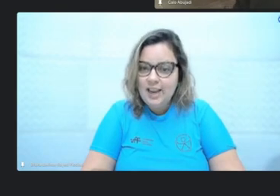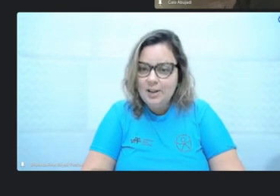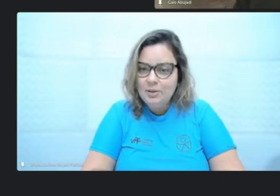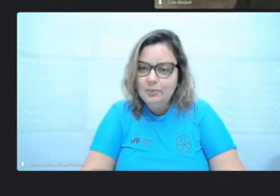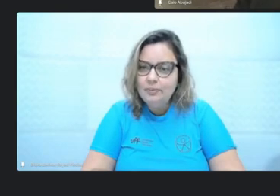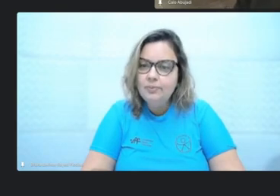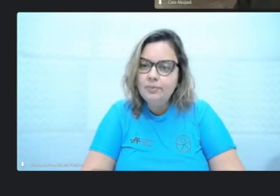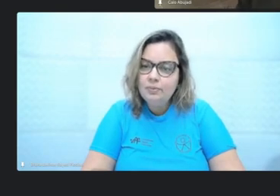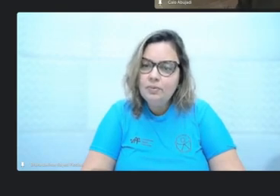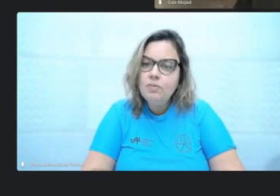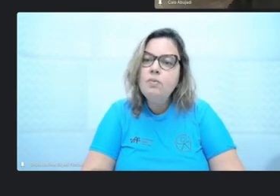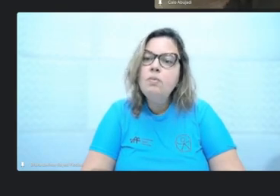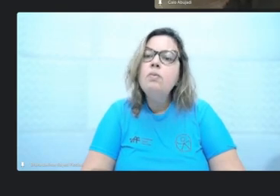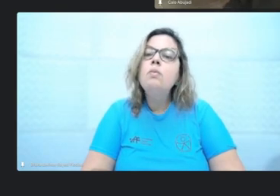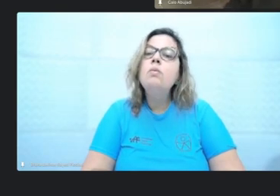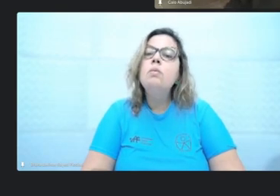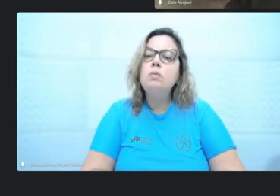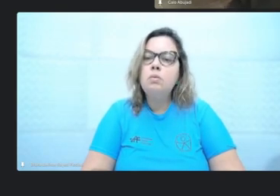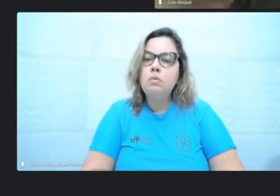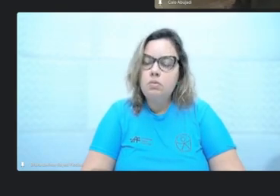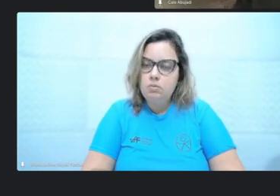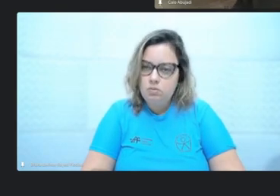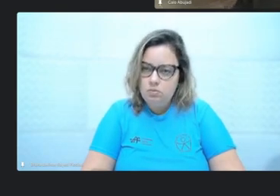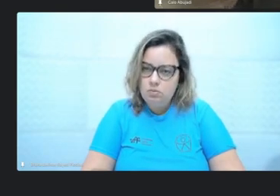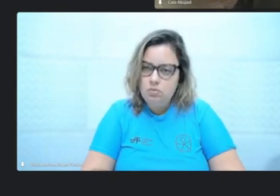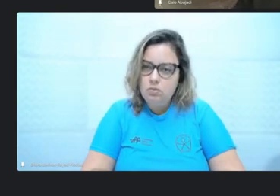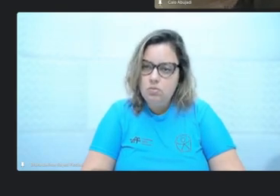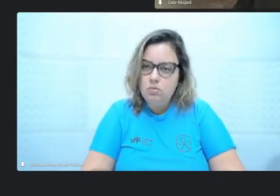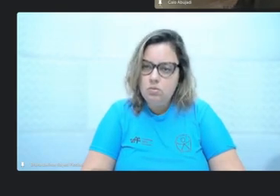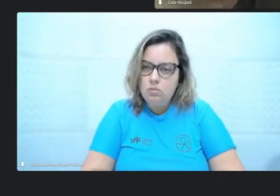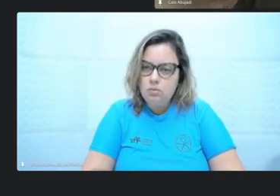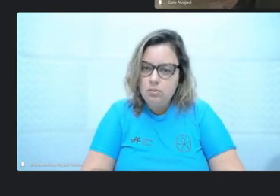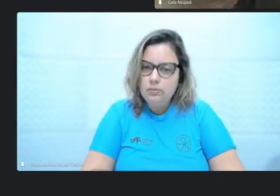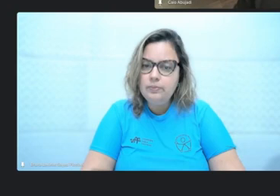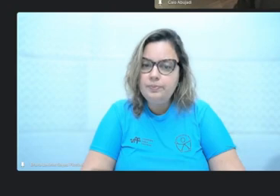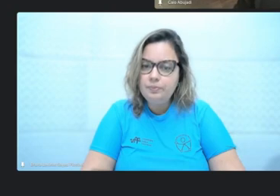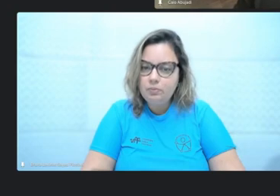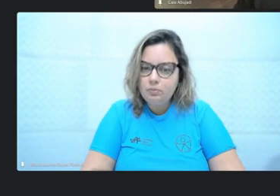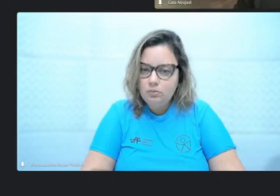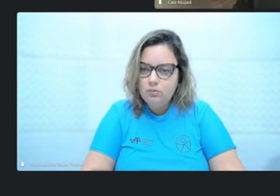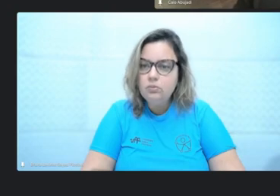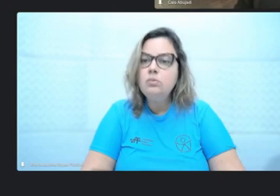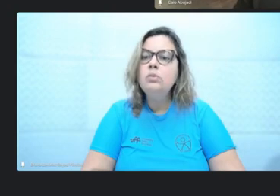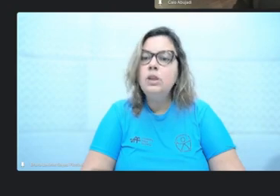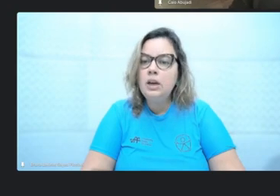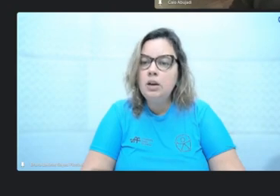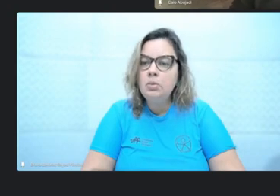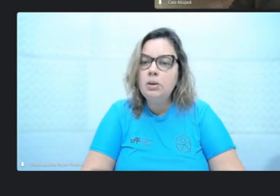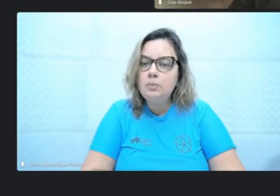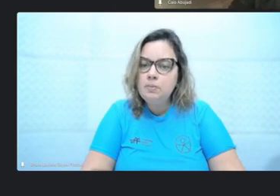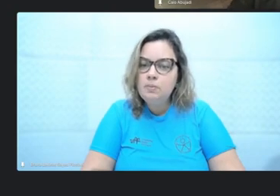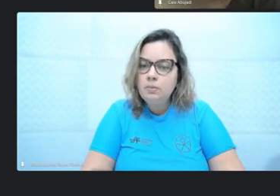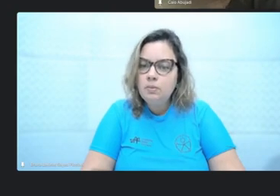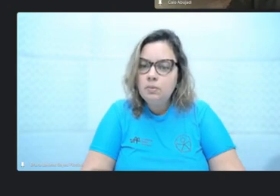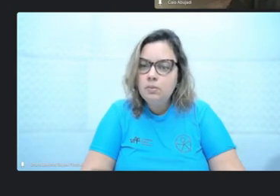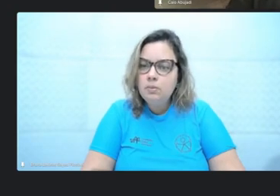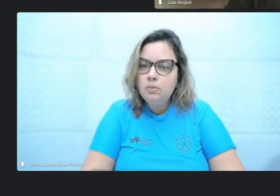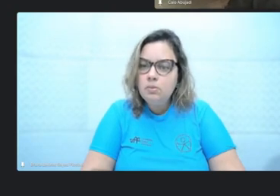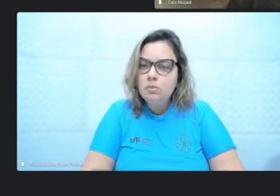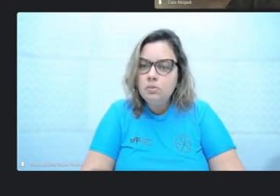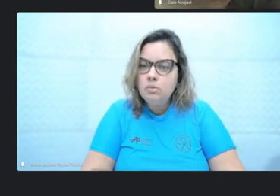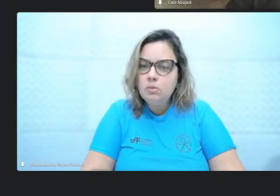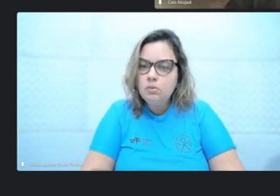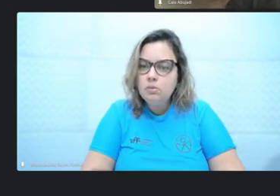Porque é um exame barato, fácil de se fazer, que todo pediatra vai poder ter. Então, assim, não só